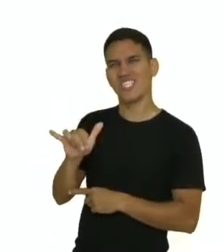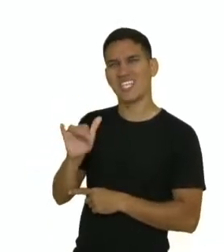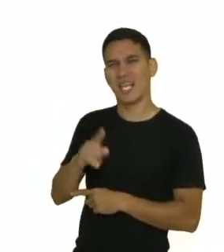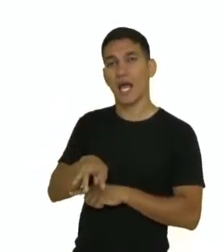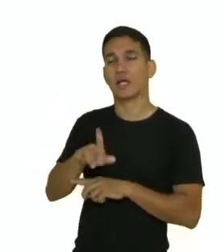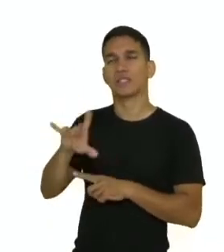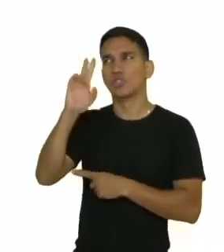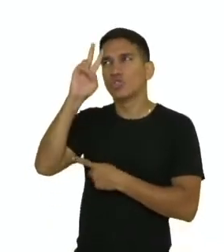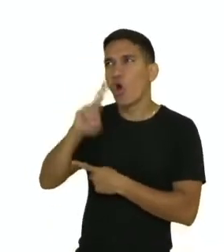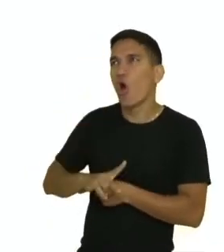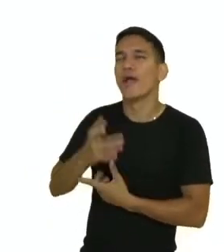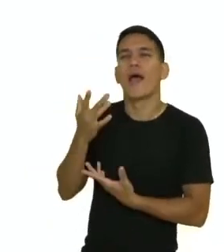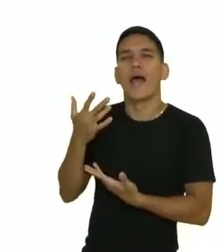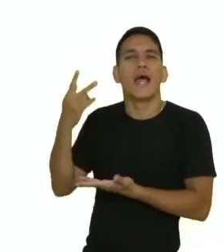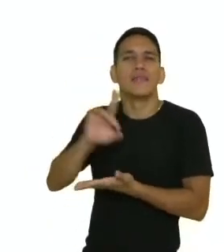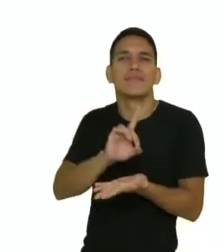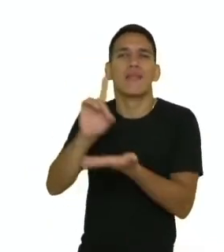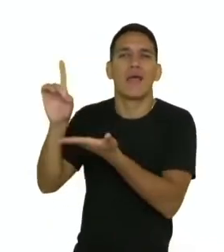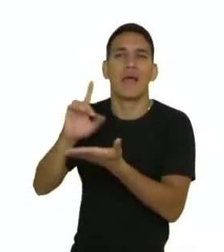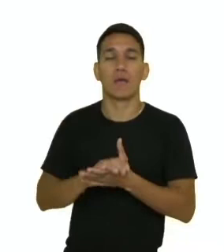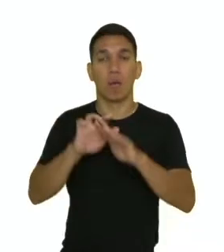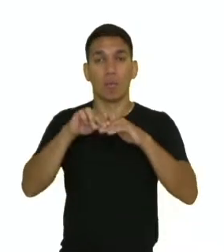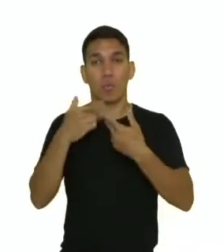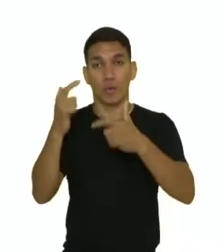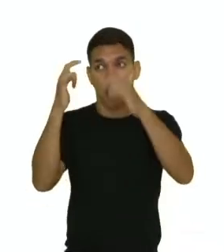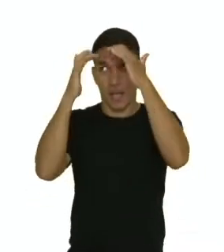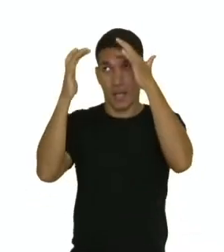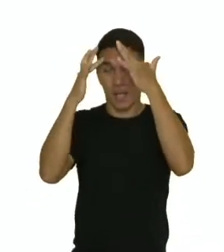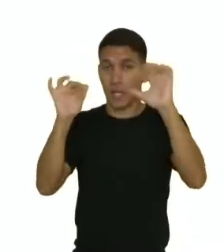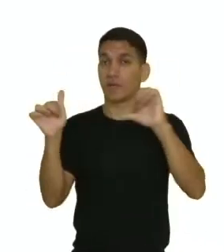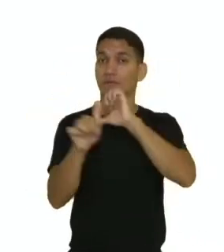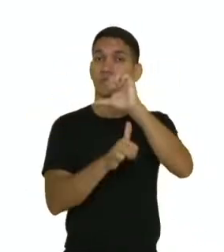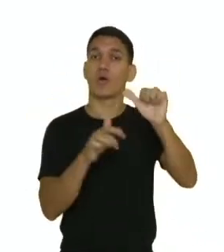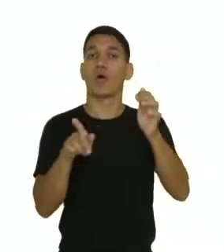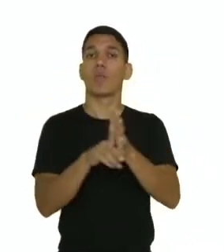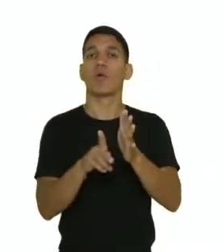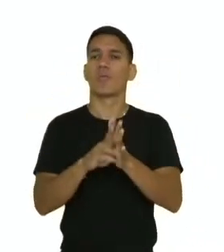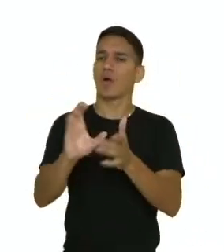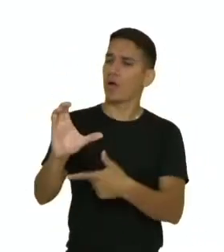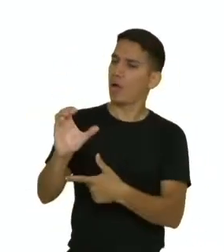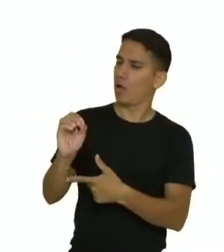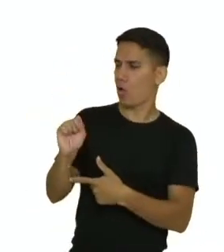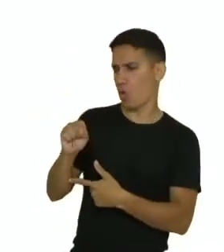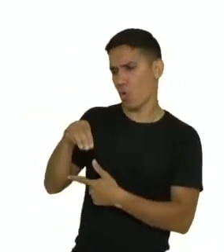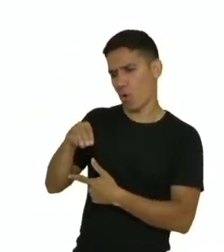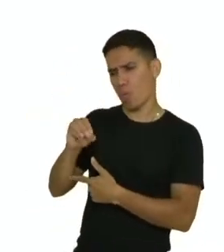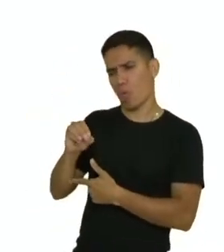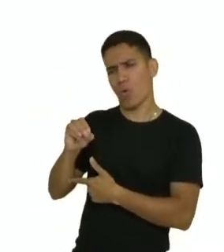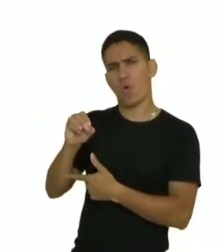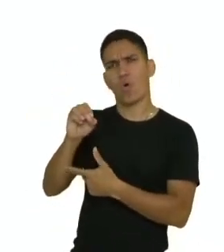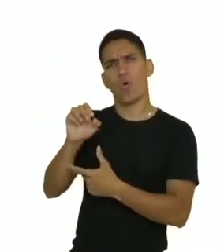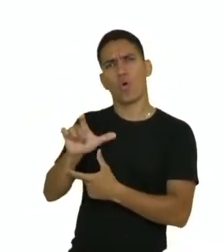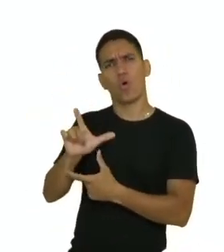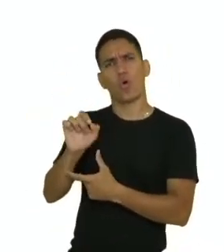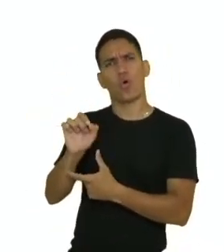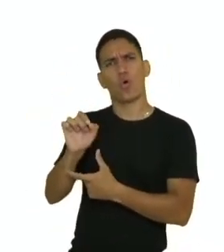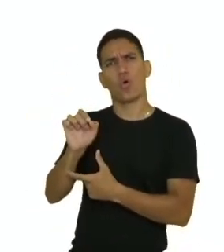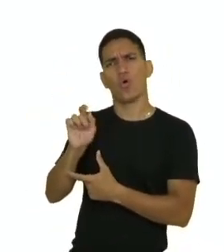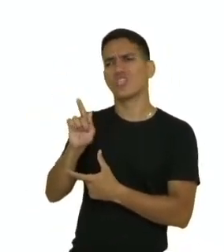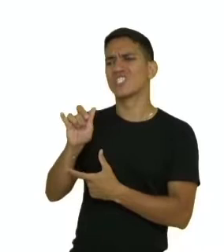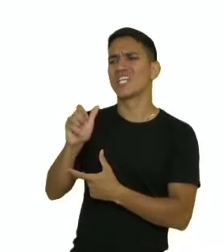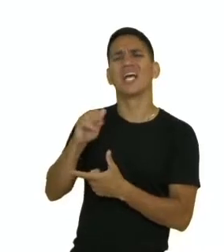a filosofia surgente inicia-se como uma cosmologia. Olha o que significa essa palavra, né? Cosmo é